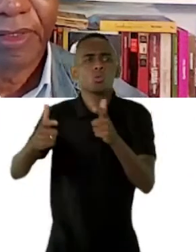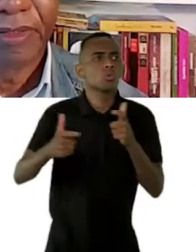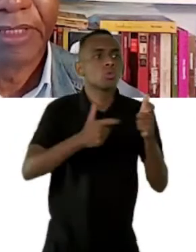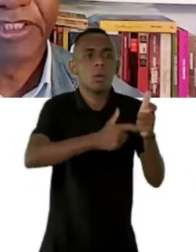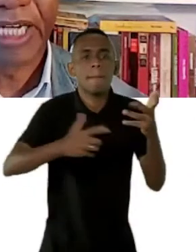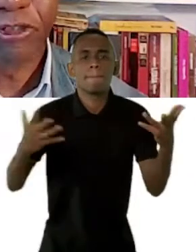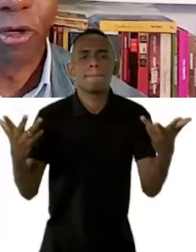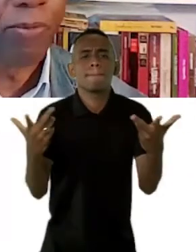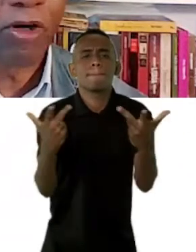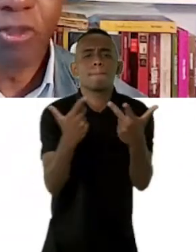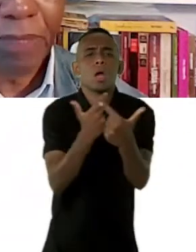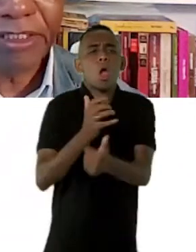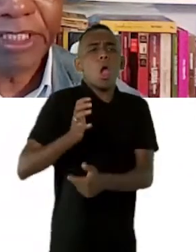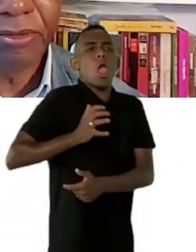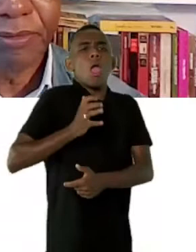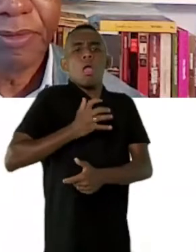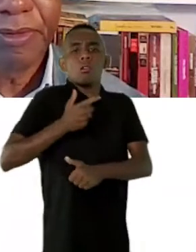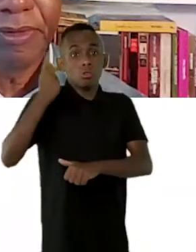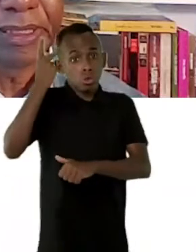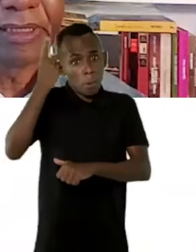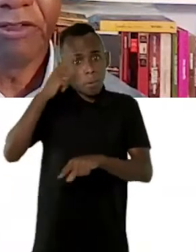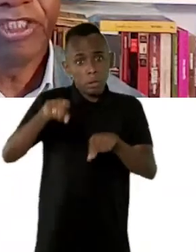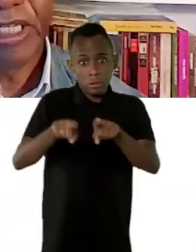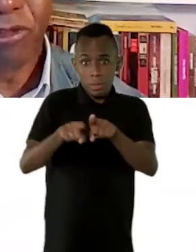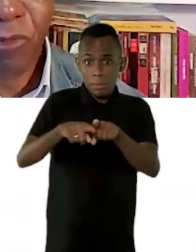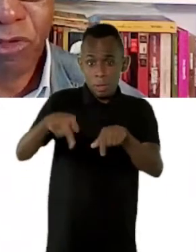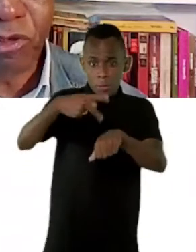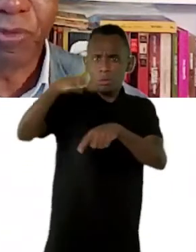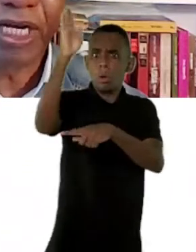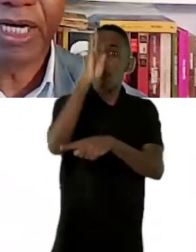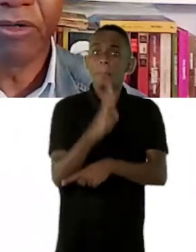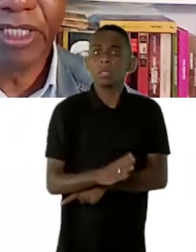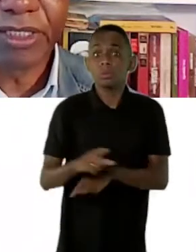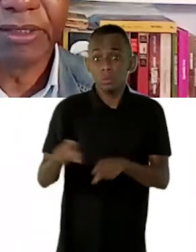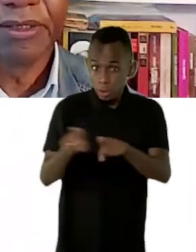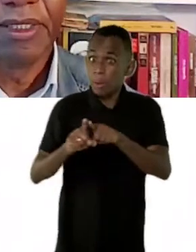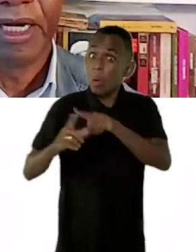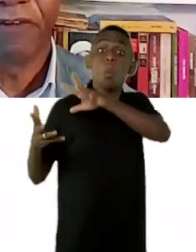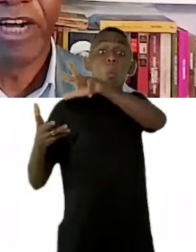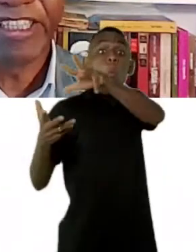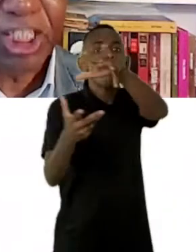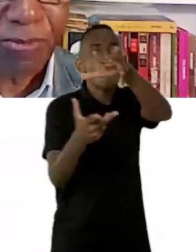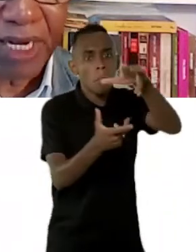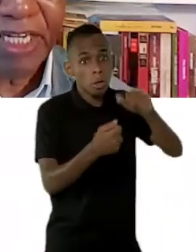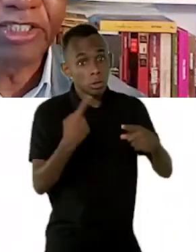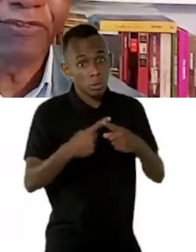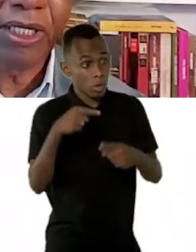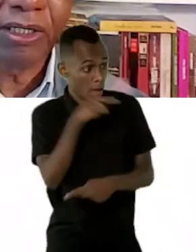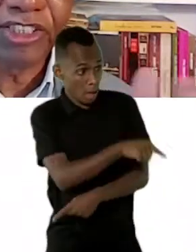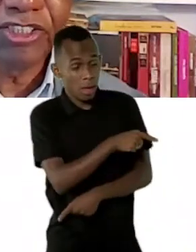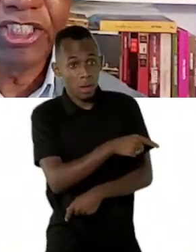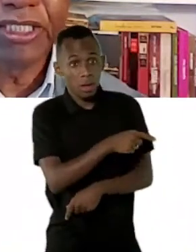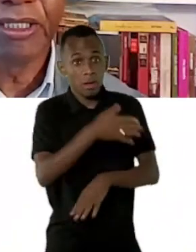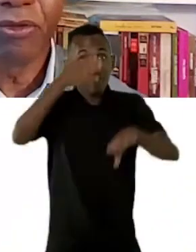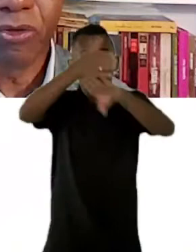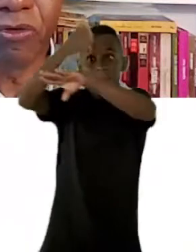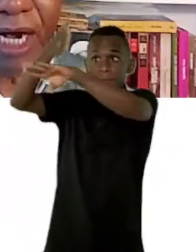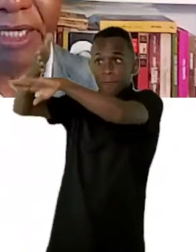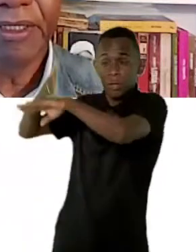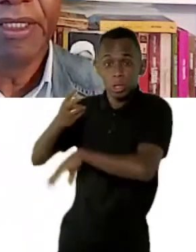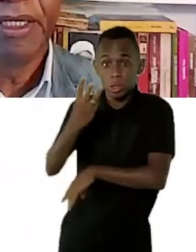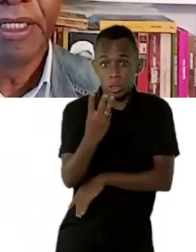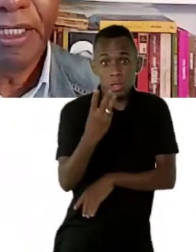sociais da cidade de São Paulo e do Brasil, né? E eu diria do mundo, porque a Carolina, ela foi a 3 países, foi a